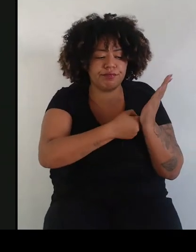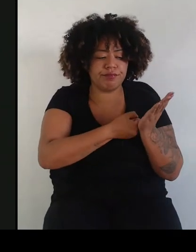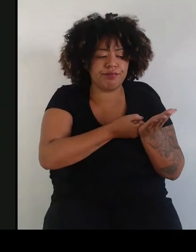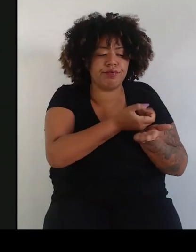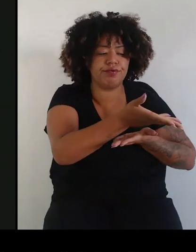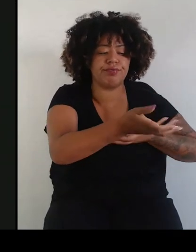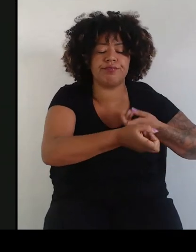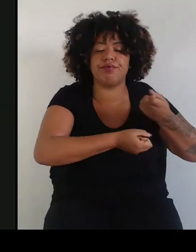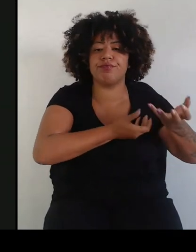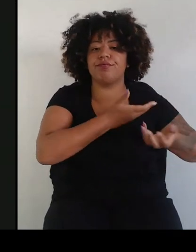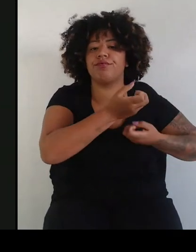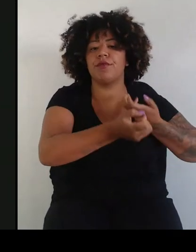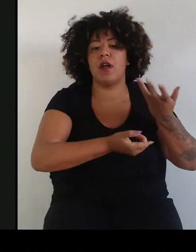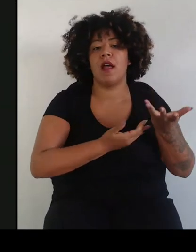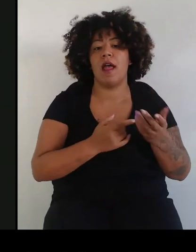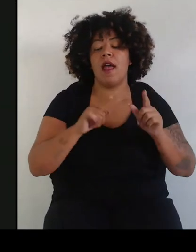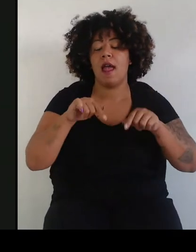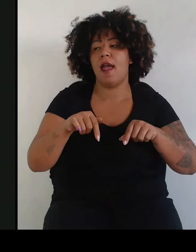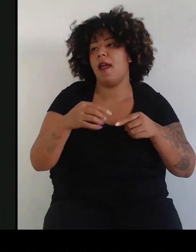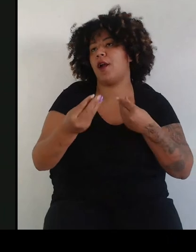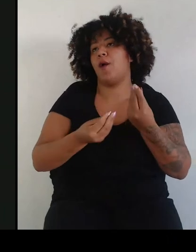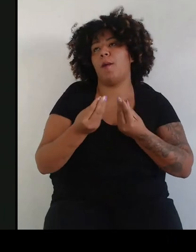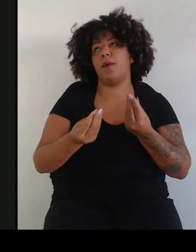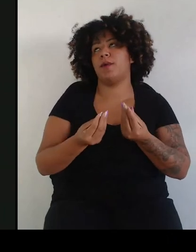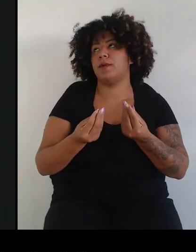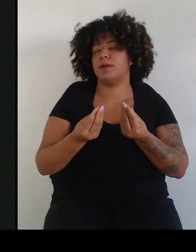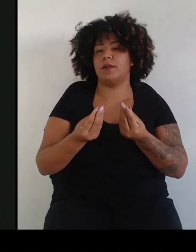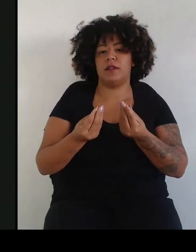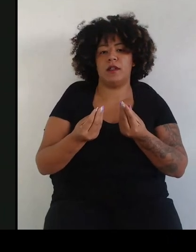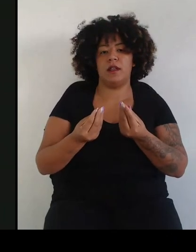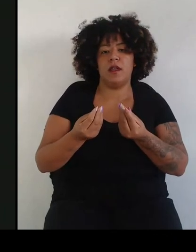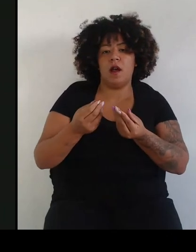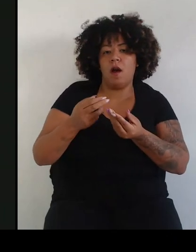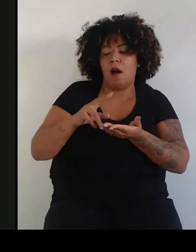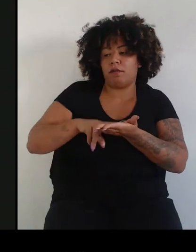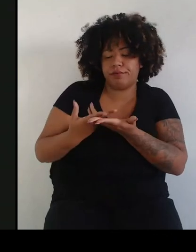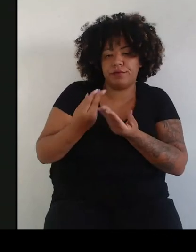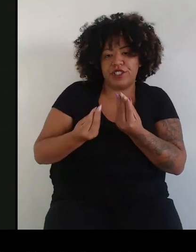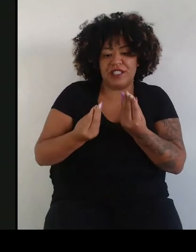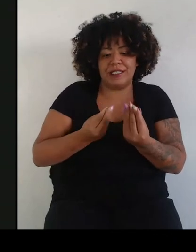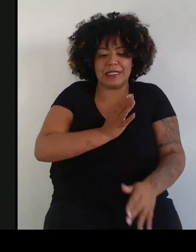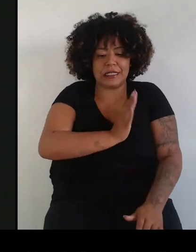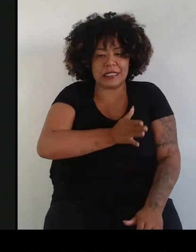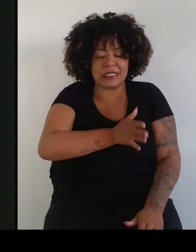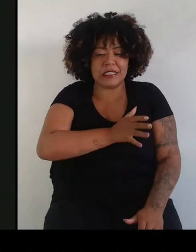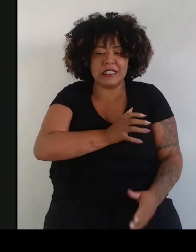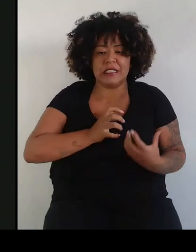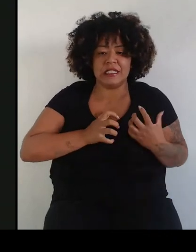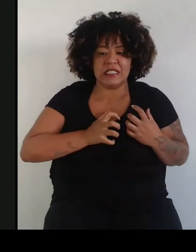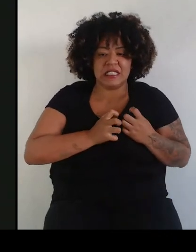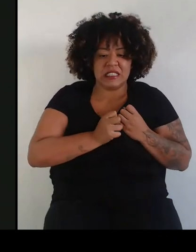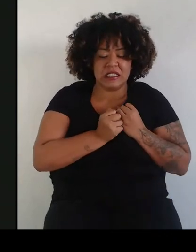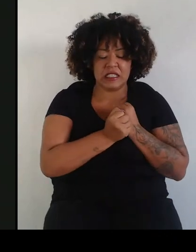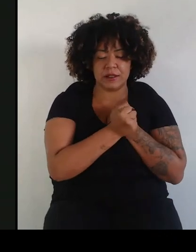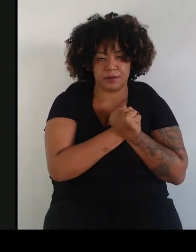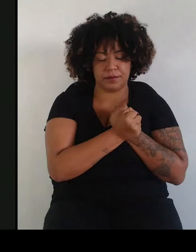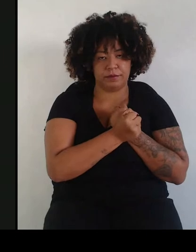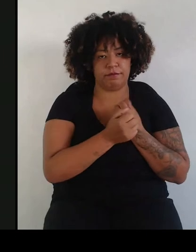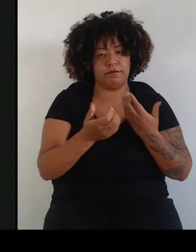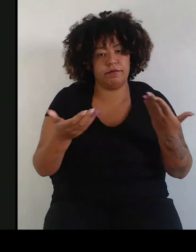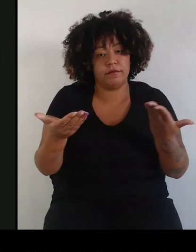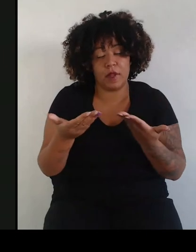são canibais dos seus corações então aqui esse Francisco